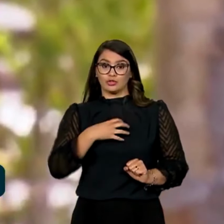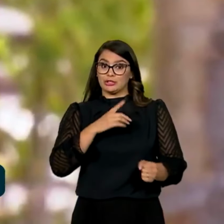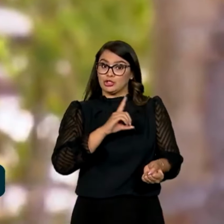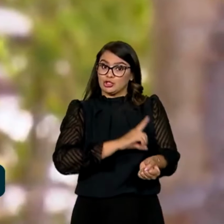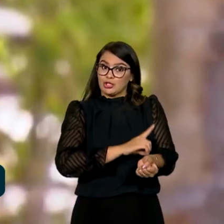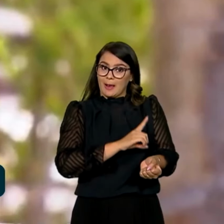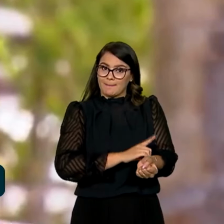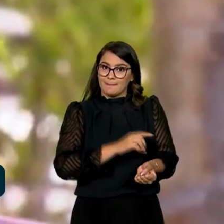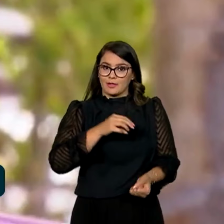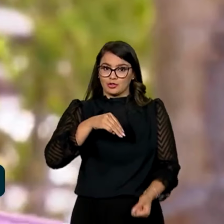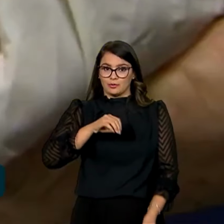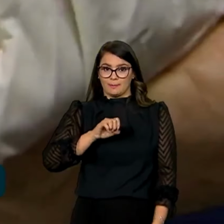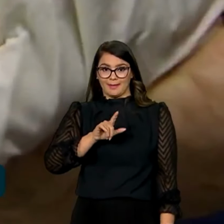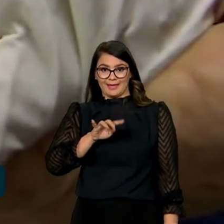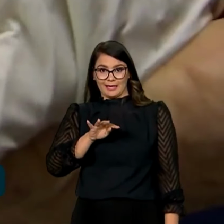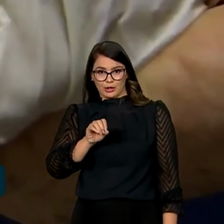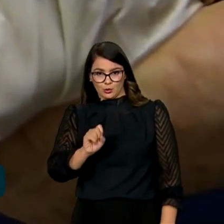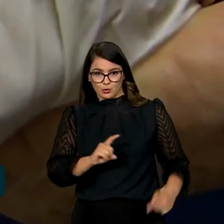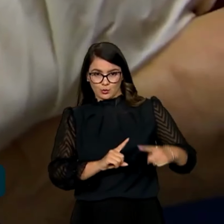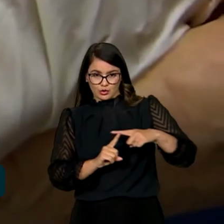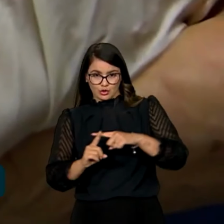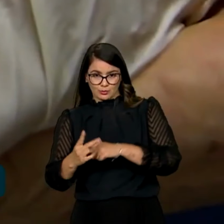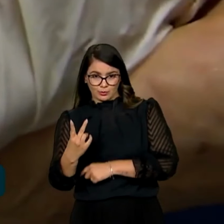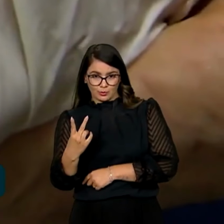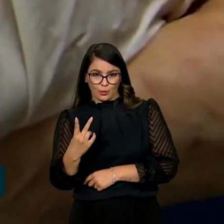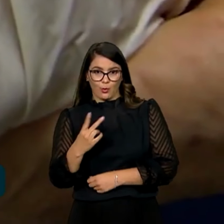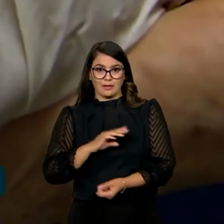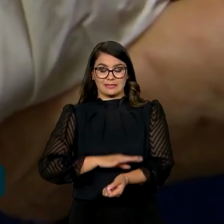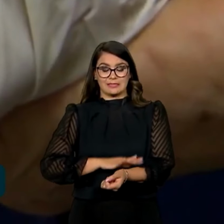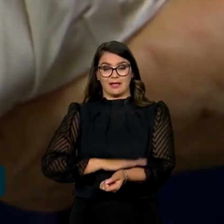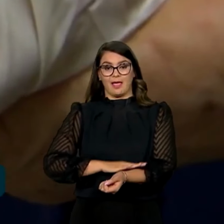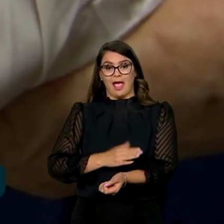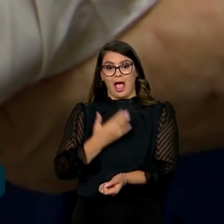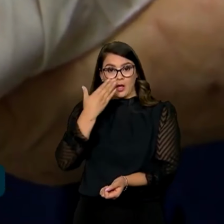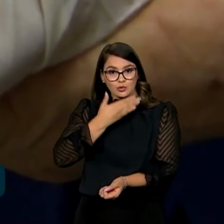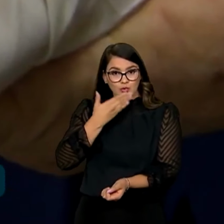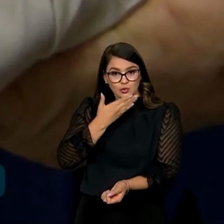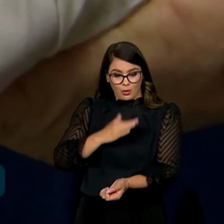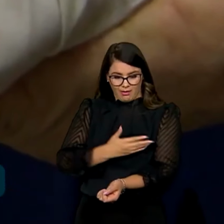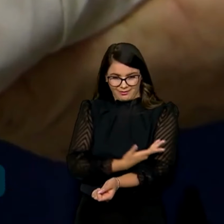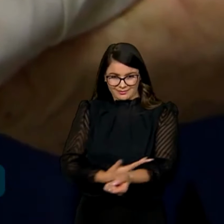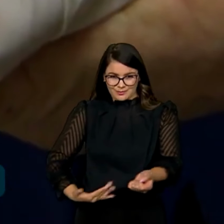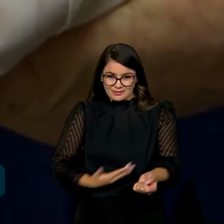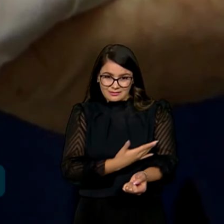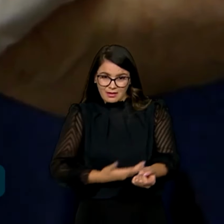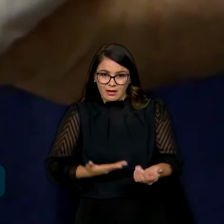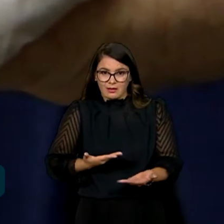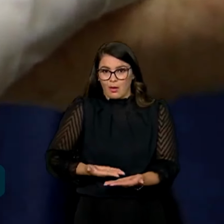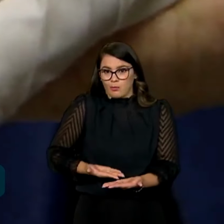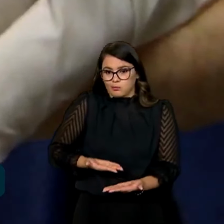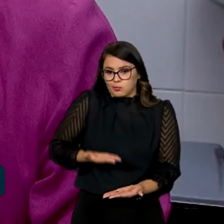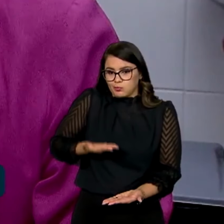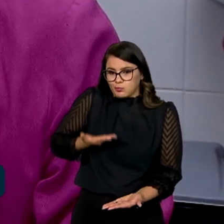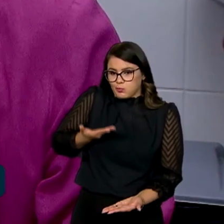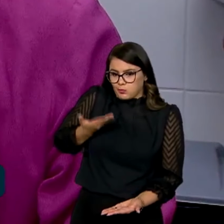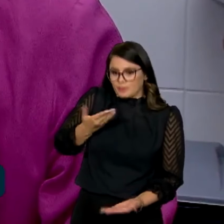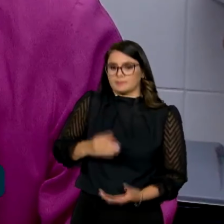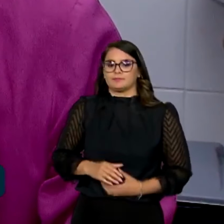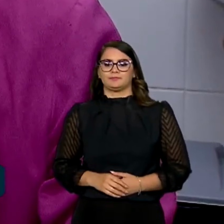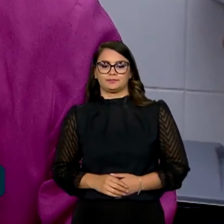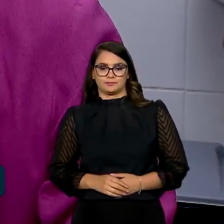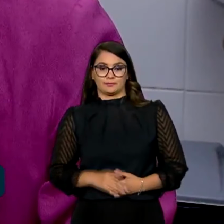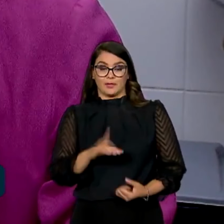diabetes mellitus tipo 2, quando os níveis de glicemia, o índice de açúcar no sangue, estão mais elevados. Em